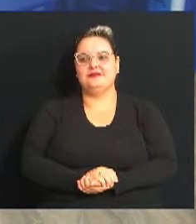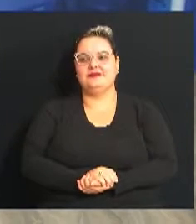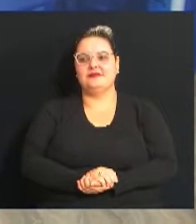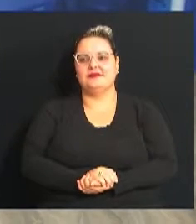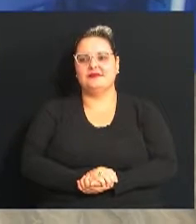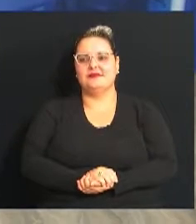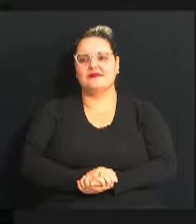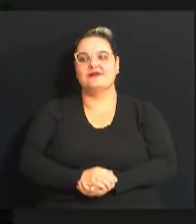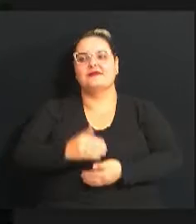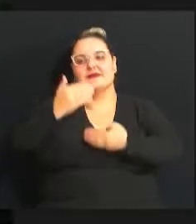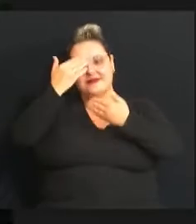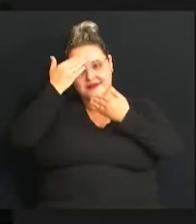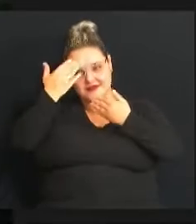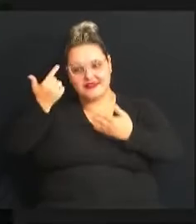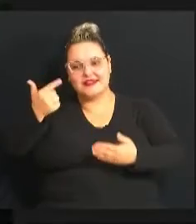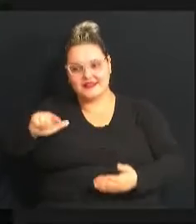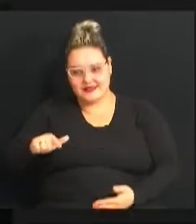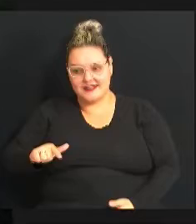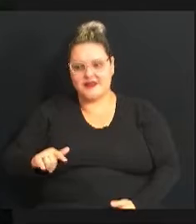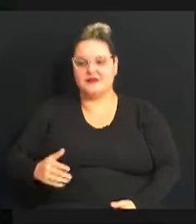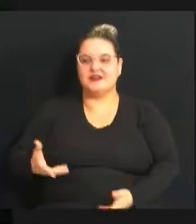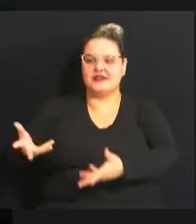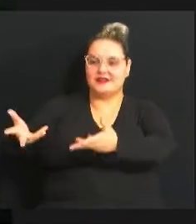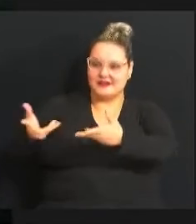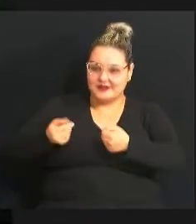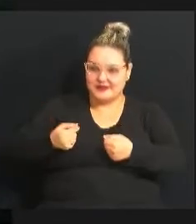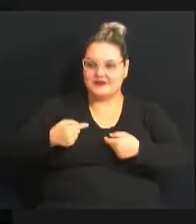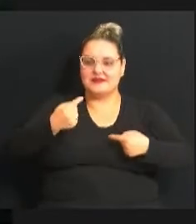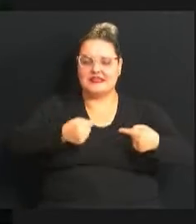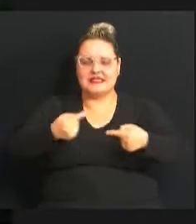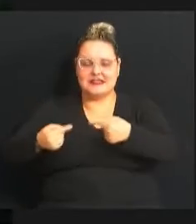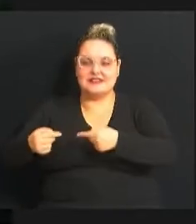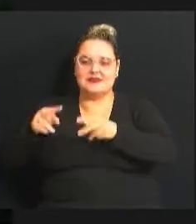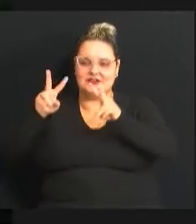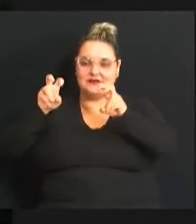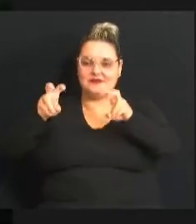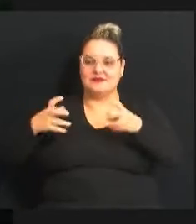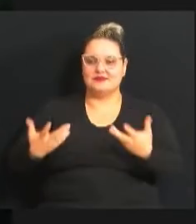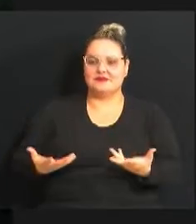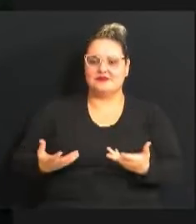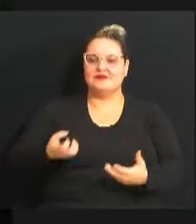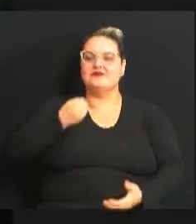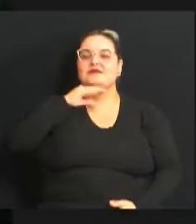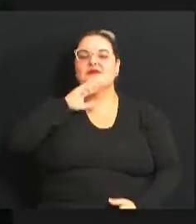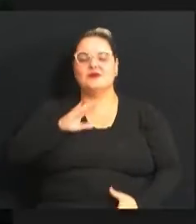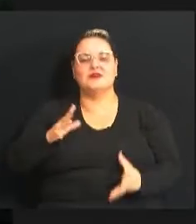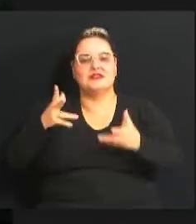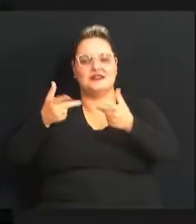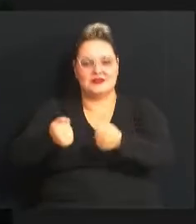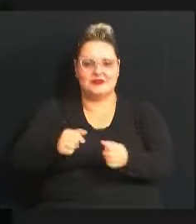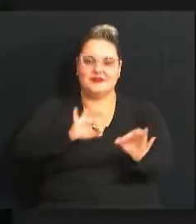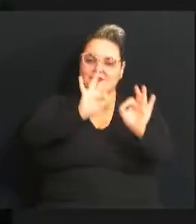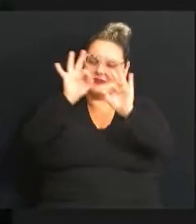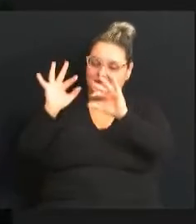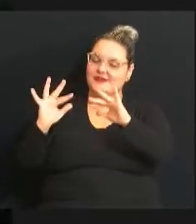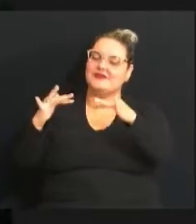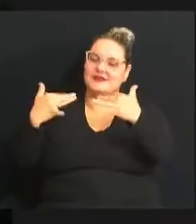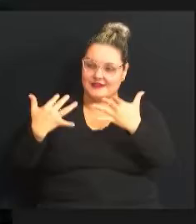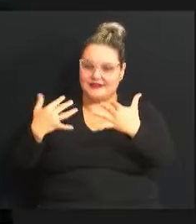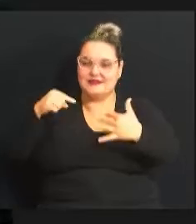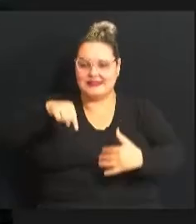Eu agradeço mais uma vez o convite, para a gente discutir aqui esse tema. E boa tarde a todos e todas que estão acompanhando a gente